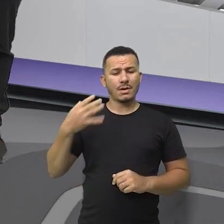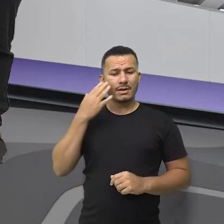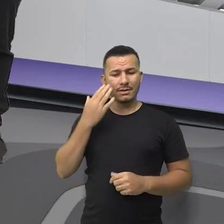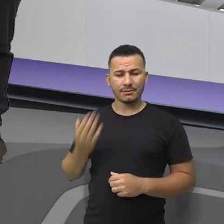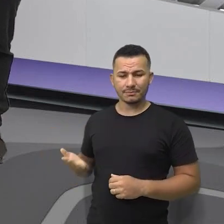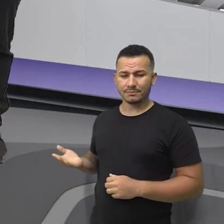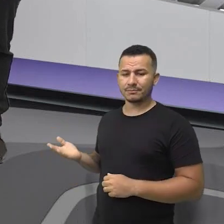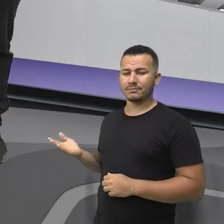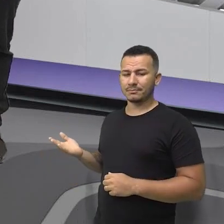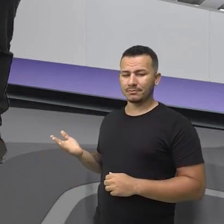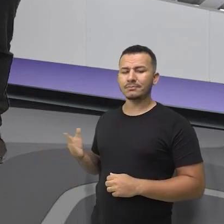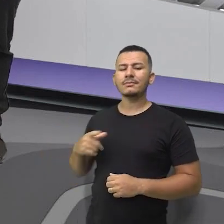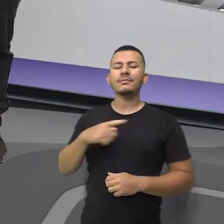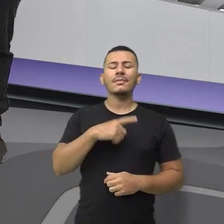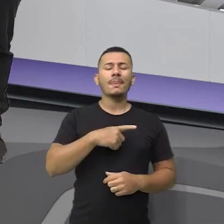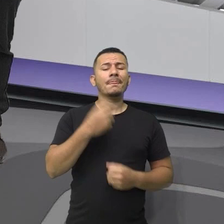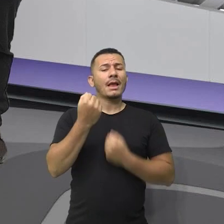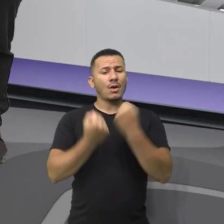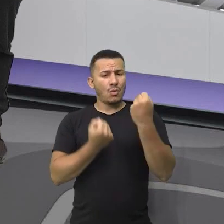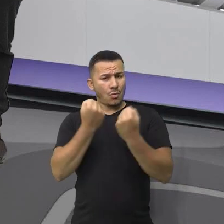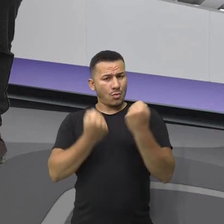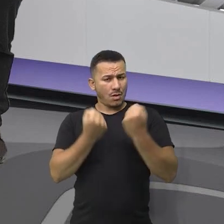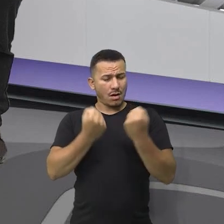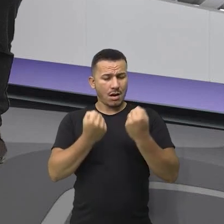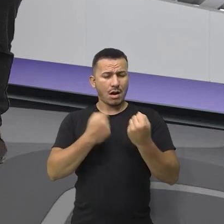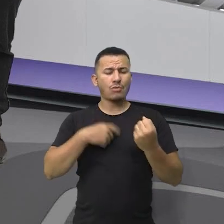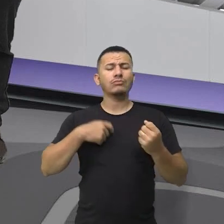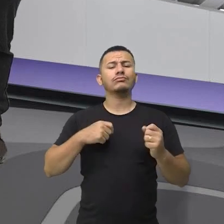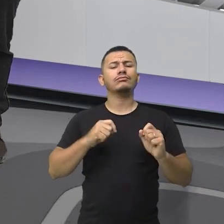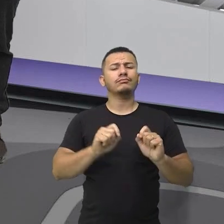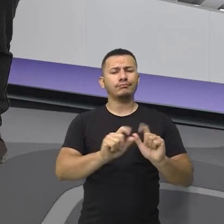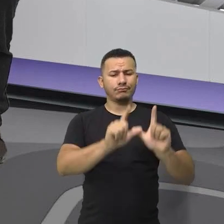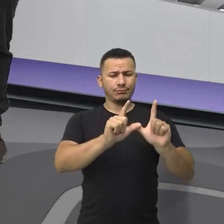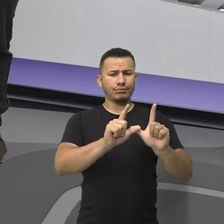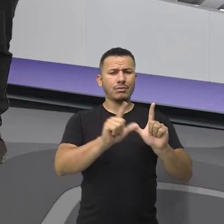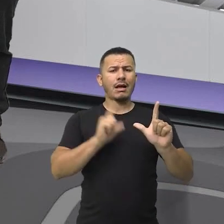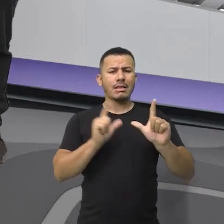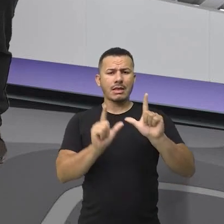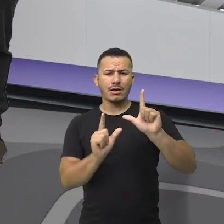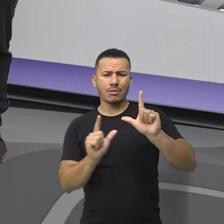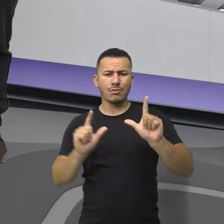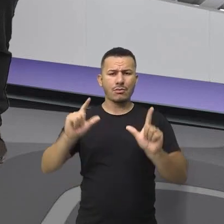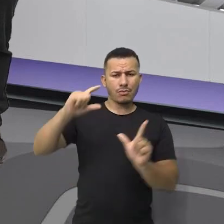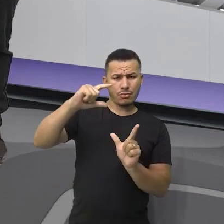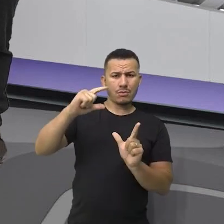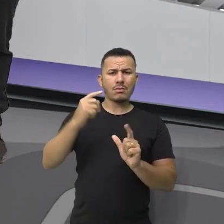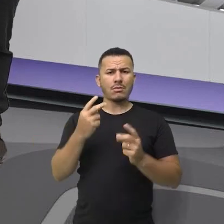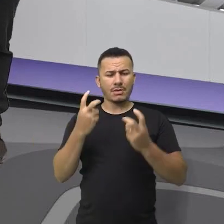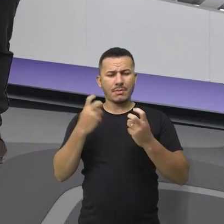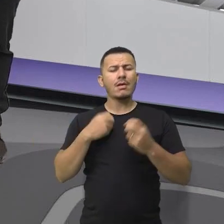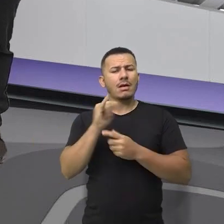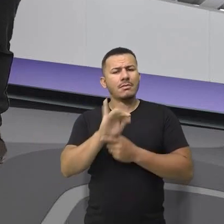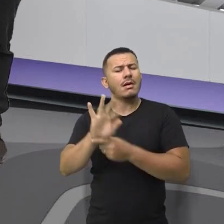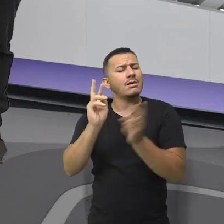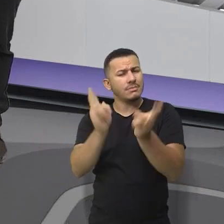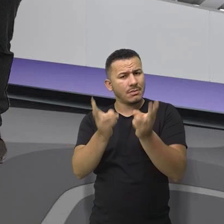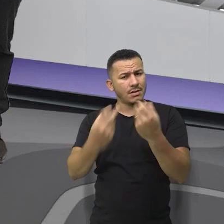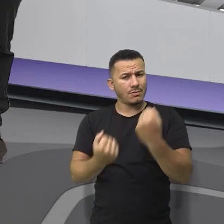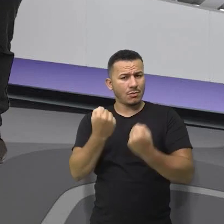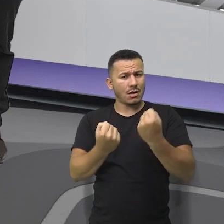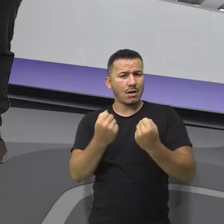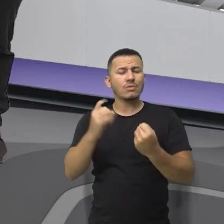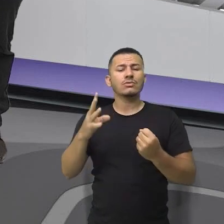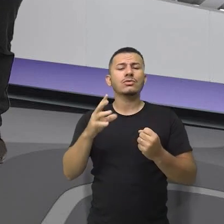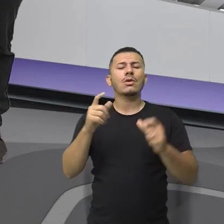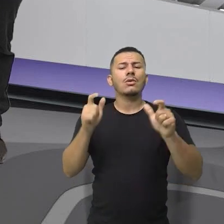nós temos aí o veículo e depois o veículo que foi, perceba que ele fez um giro aí, ó. Girou. A imagem é a mesma, tá legal? Só